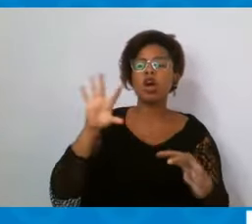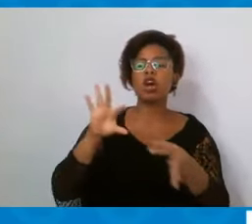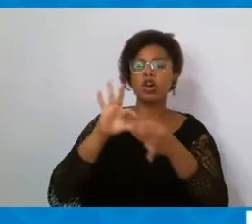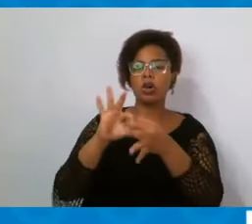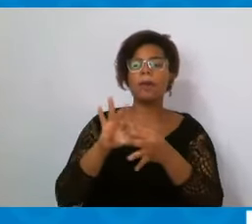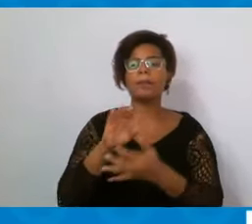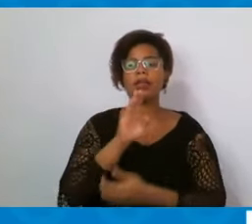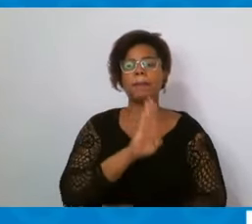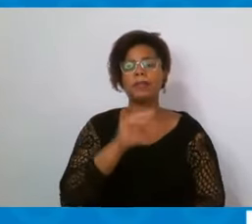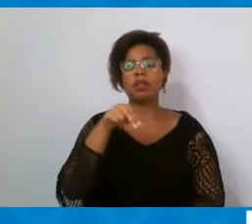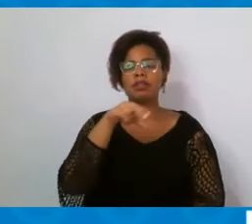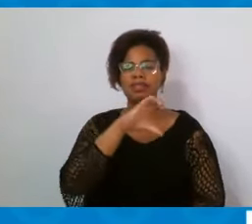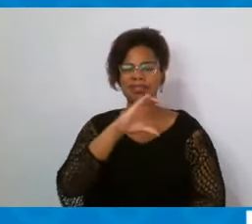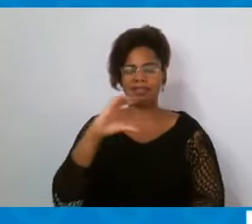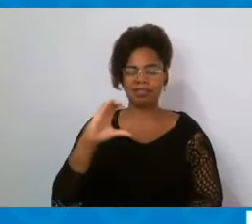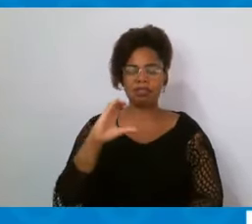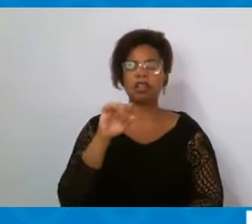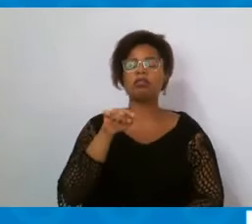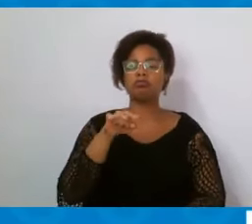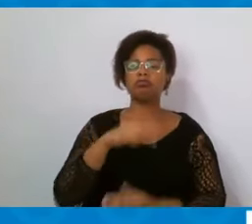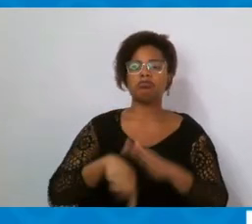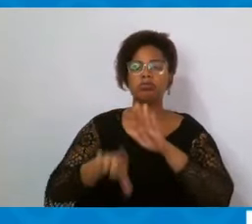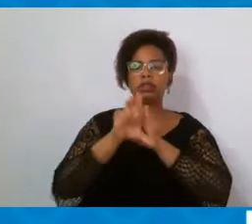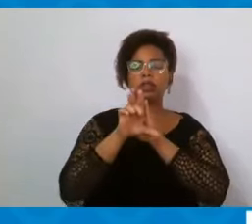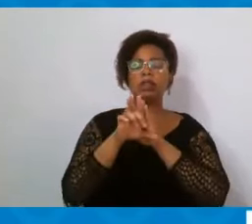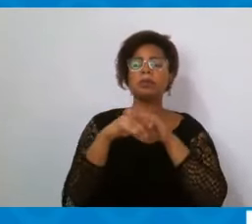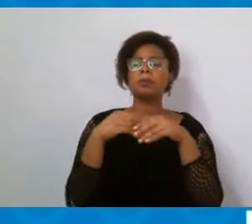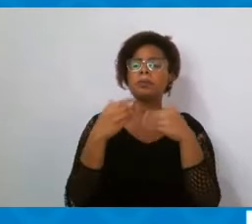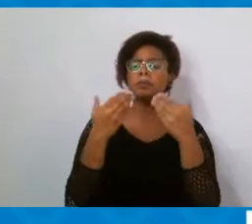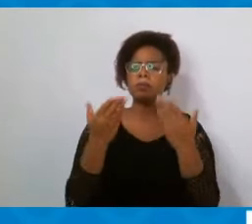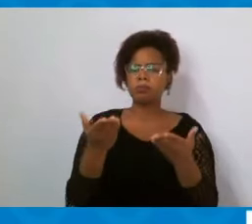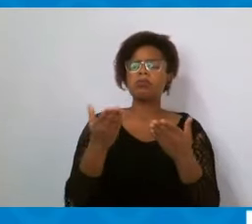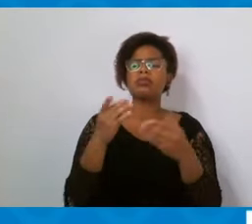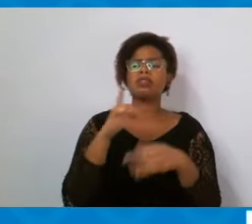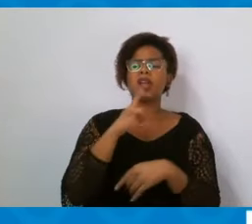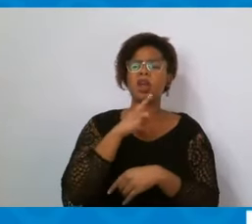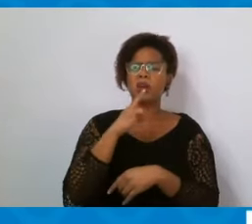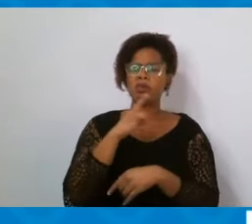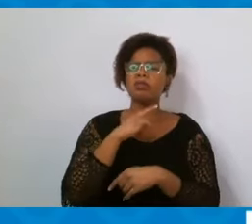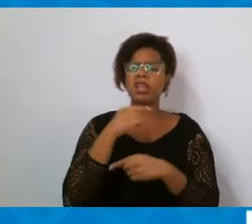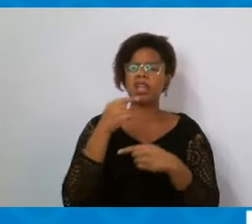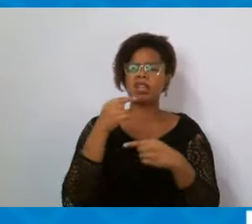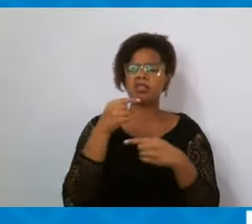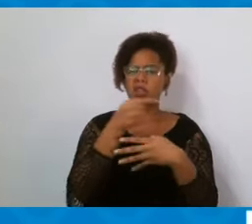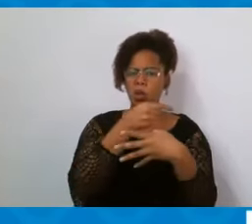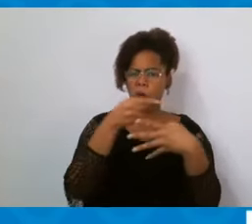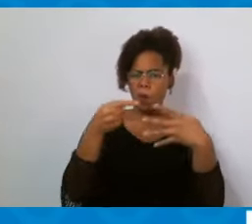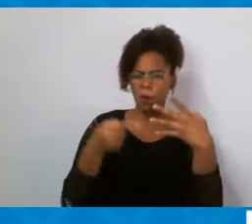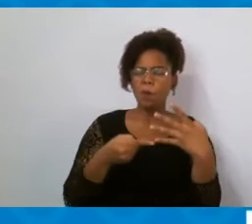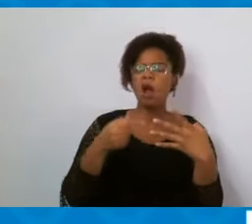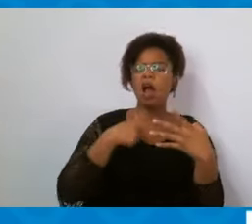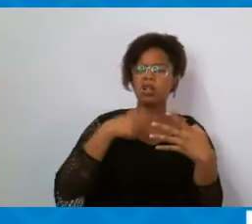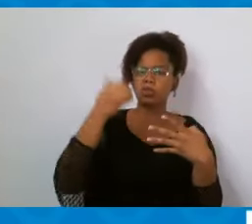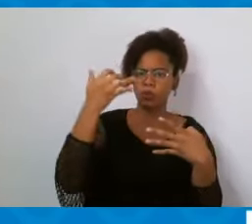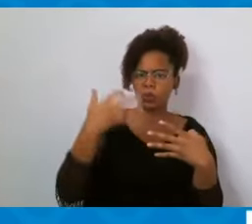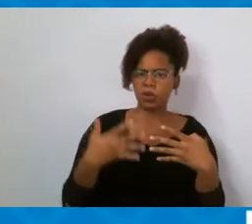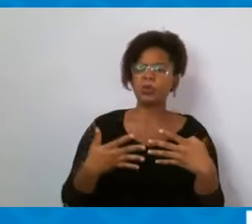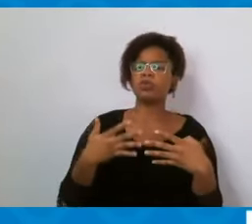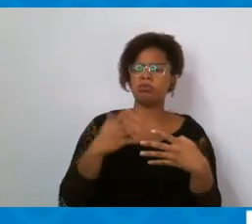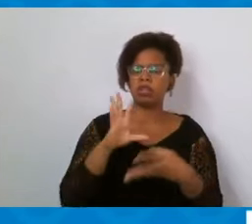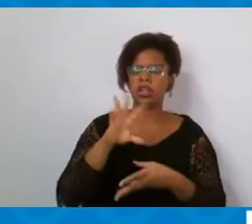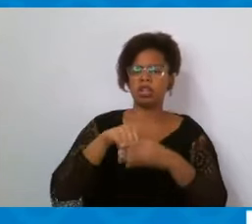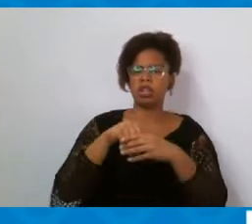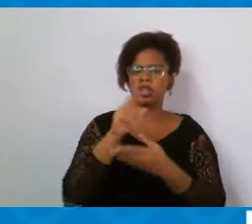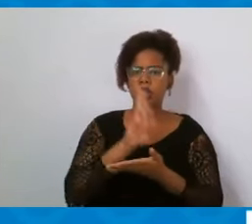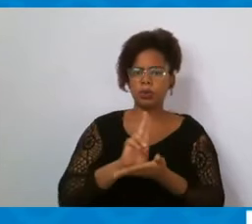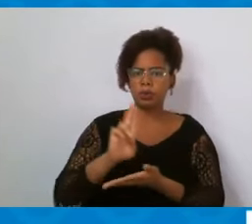Esses quatro aspectos aí que esse grupo que eu mencionei da UFPE estuda bastante, eles são os aspectos